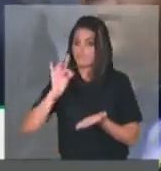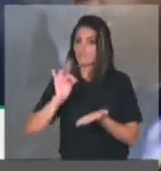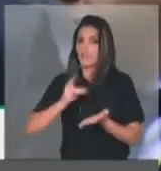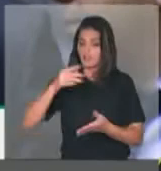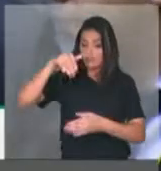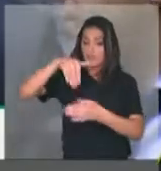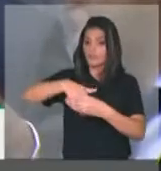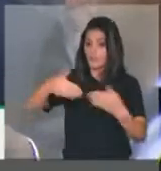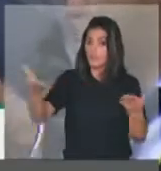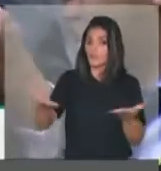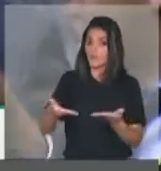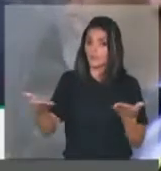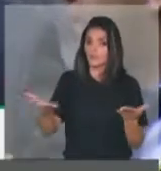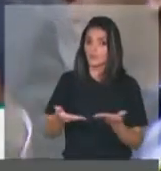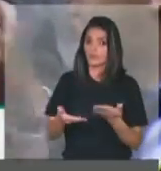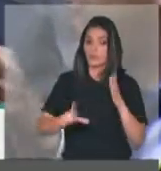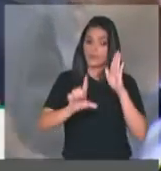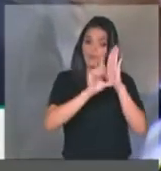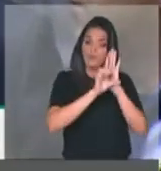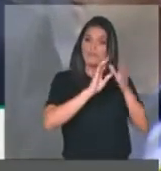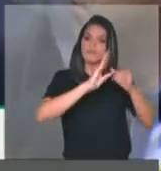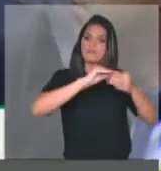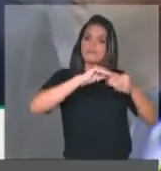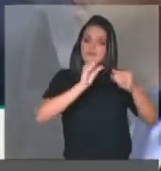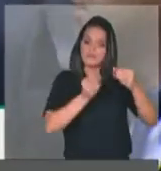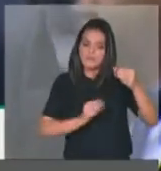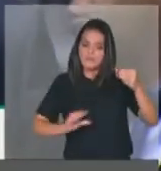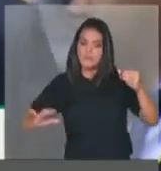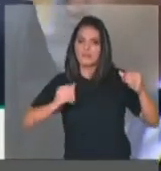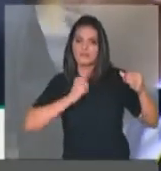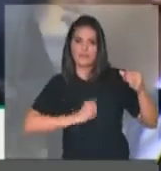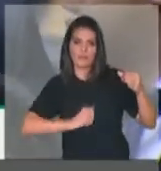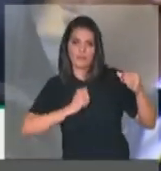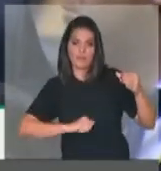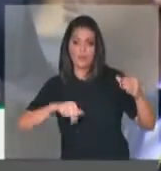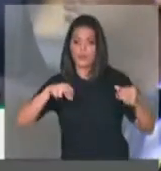votar hoje o novo marco do saneamento básico. O novo orienta não.